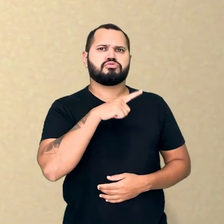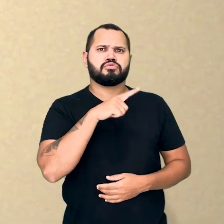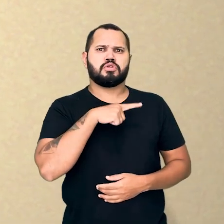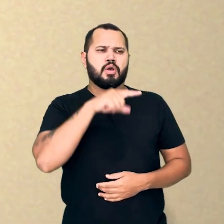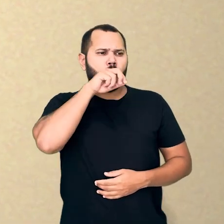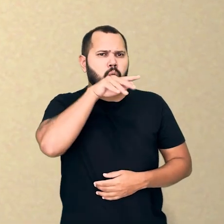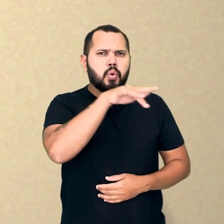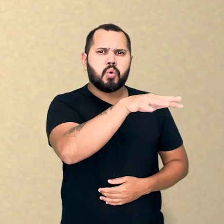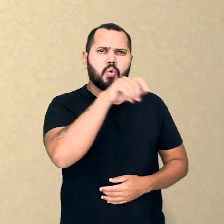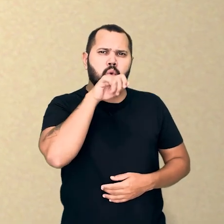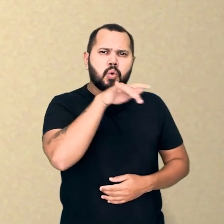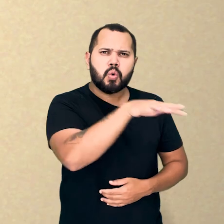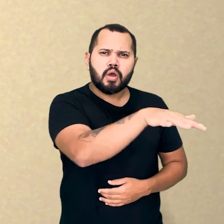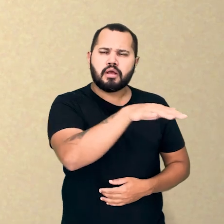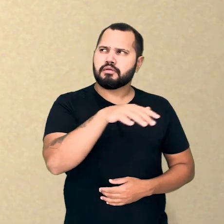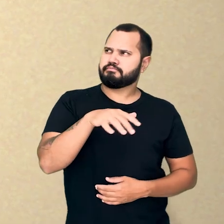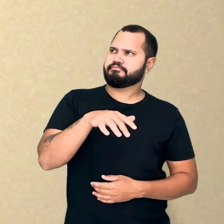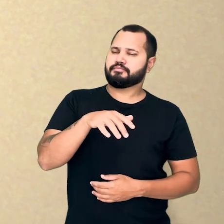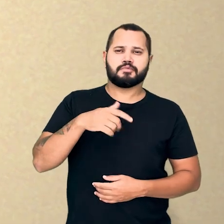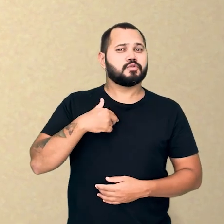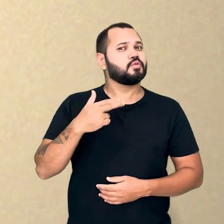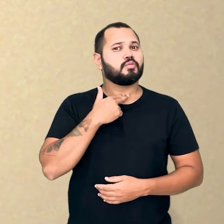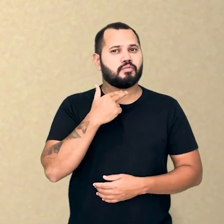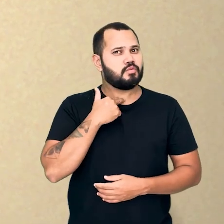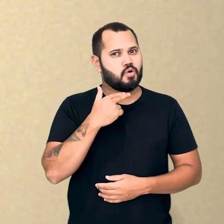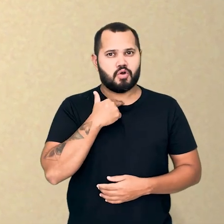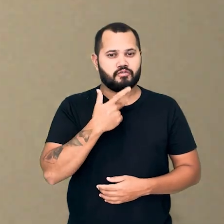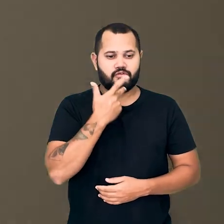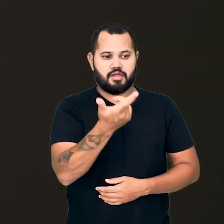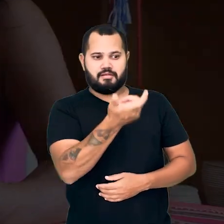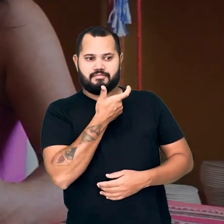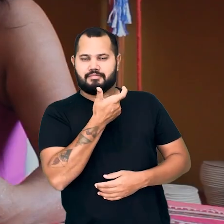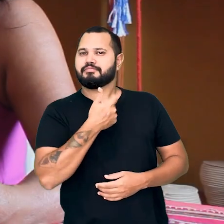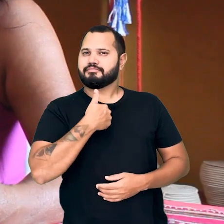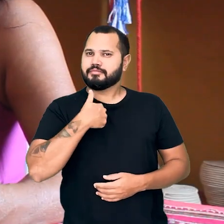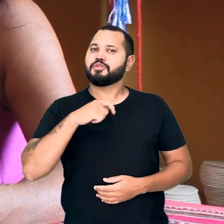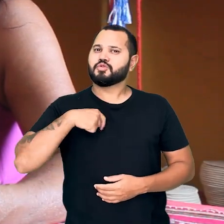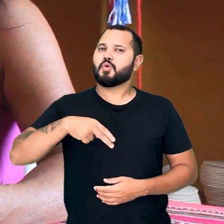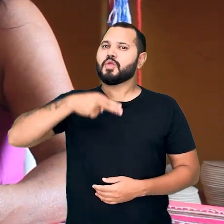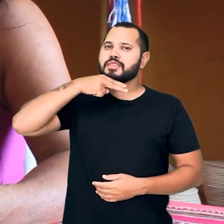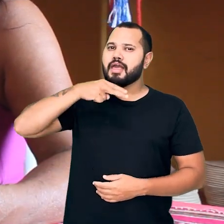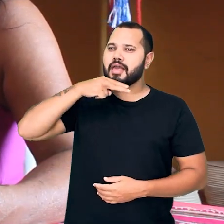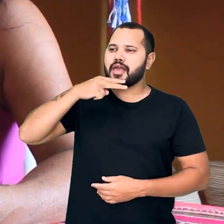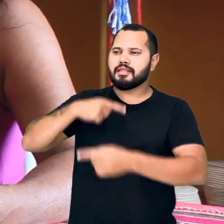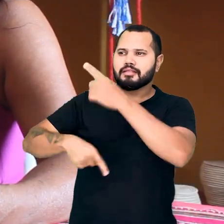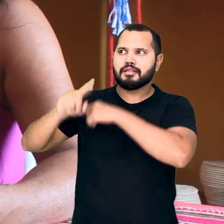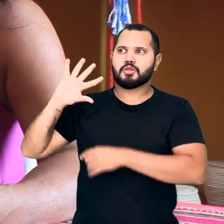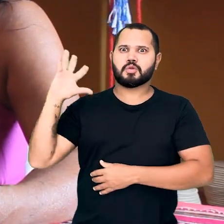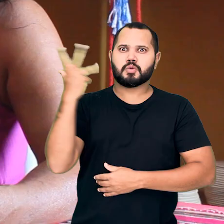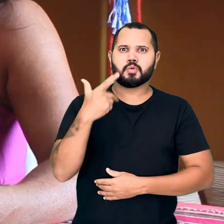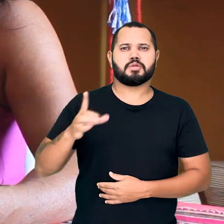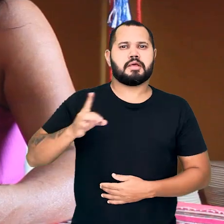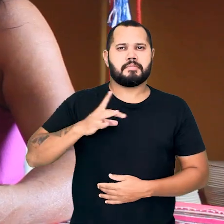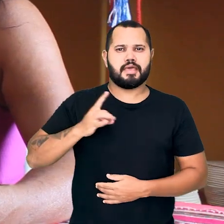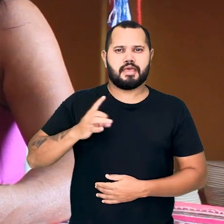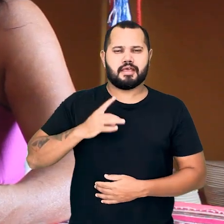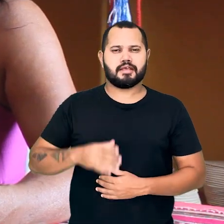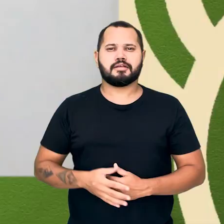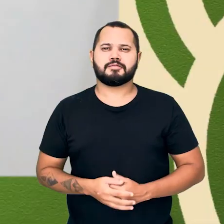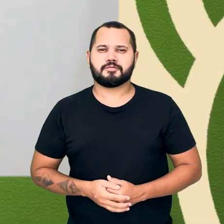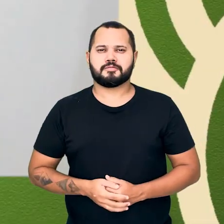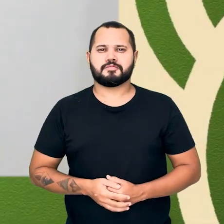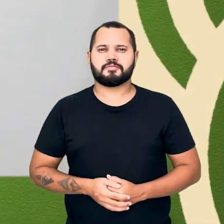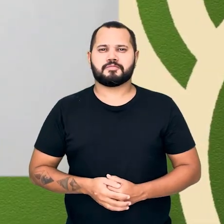ele já estava assoprando. Sempre eu digo, vocês não falam mal de mim não, porque eu sou neta de aqueles que todo mundo tinha